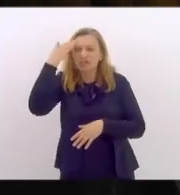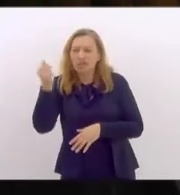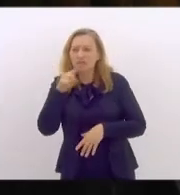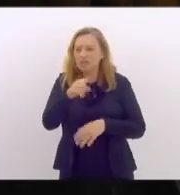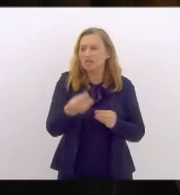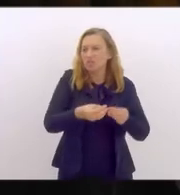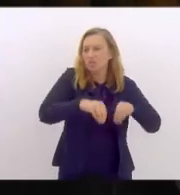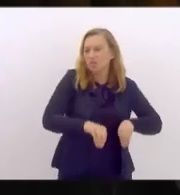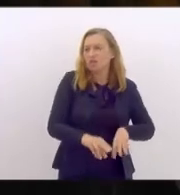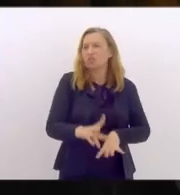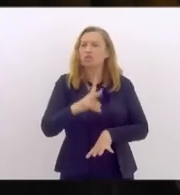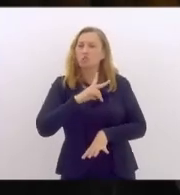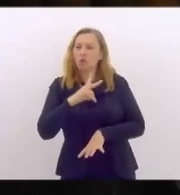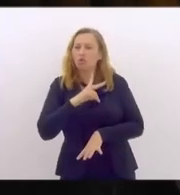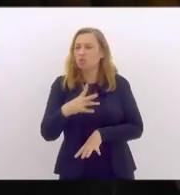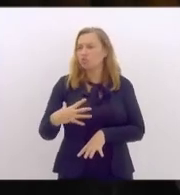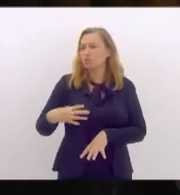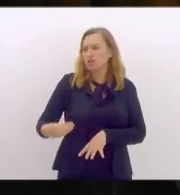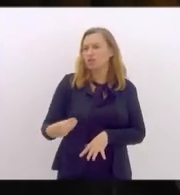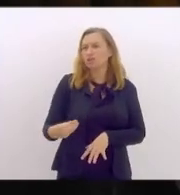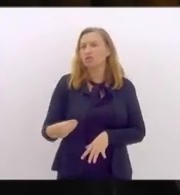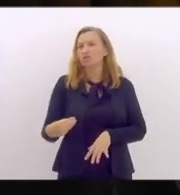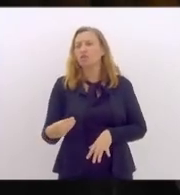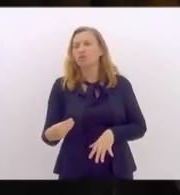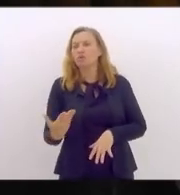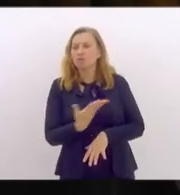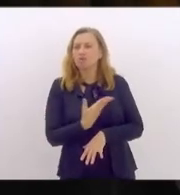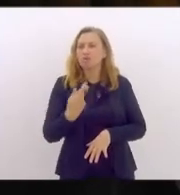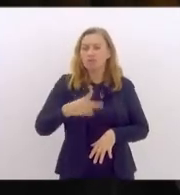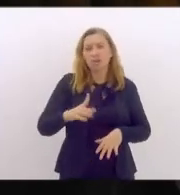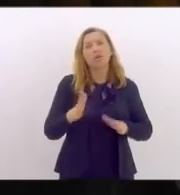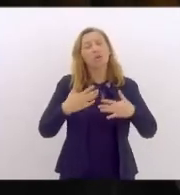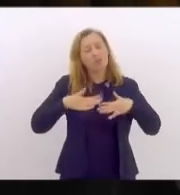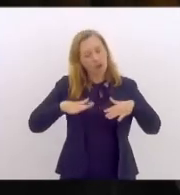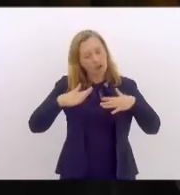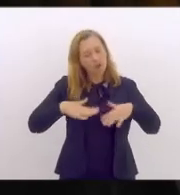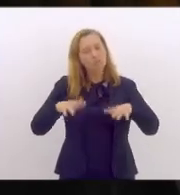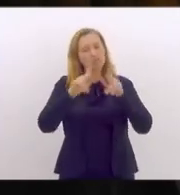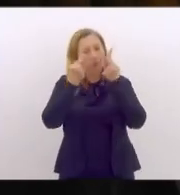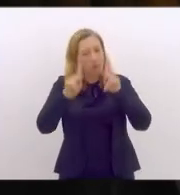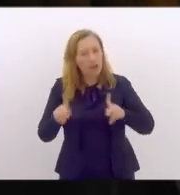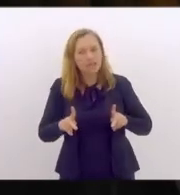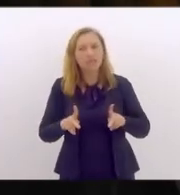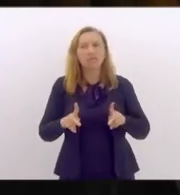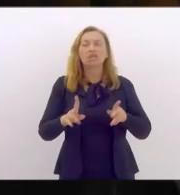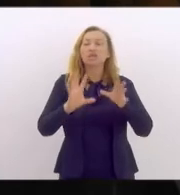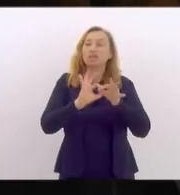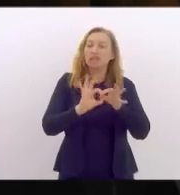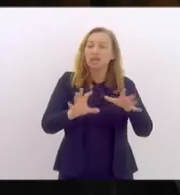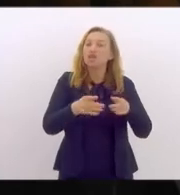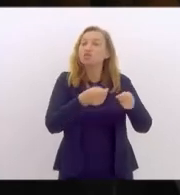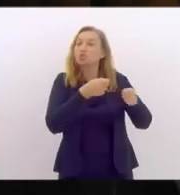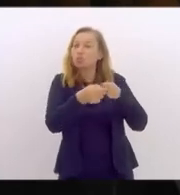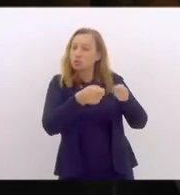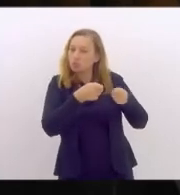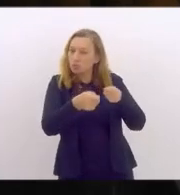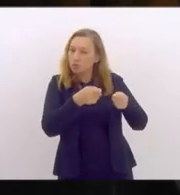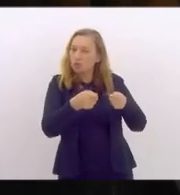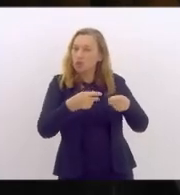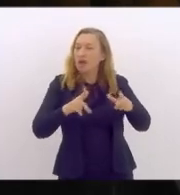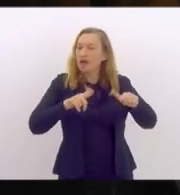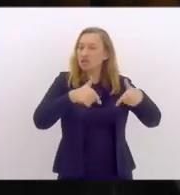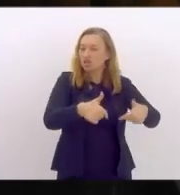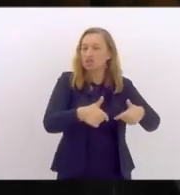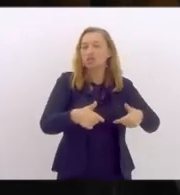prejudicar seu próprio filho um parente seu vamos ter paz deixa o controle ser feito